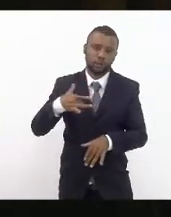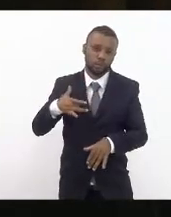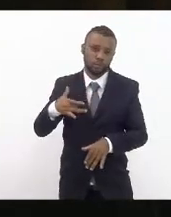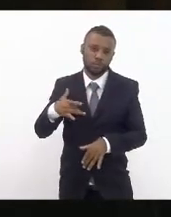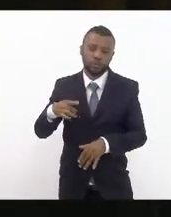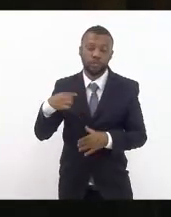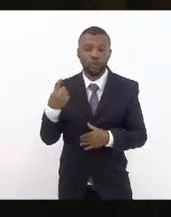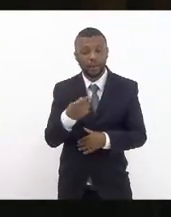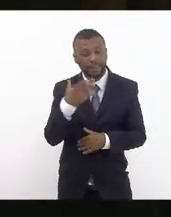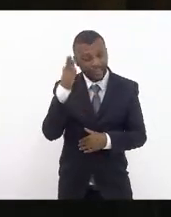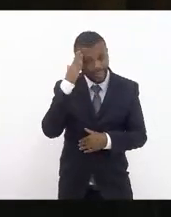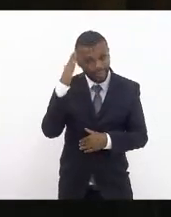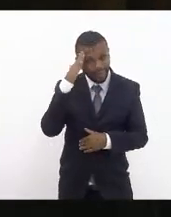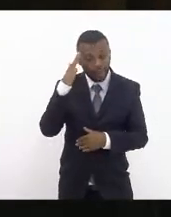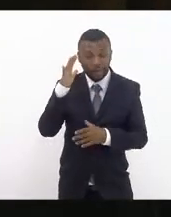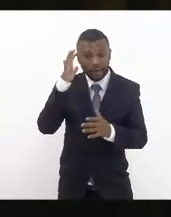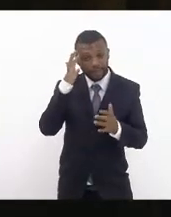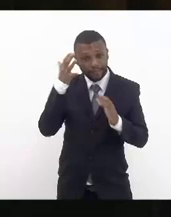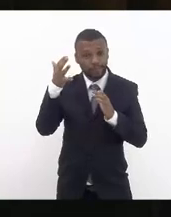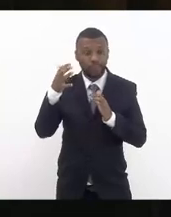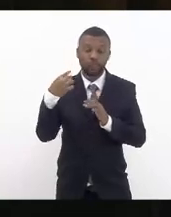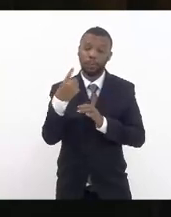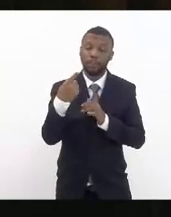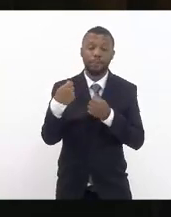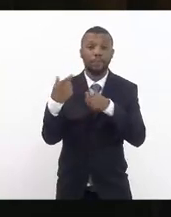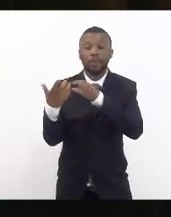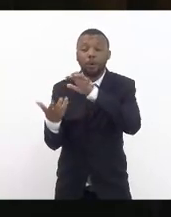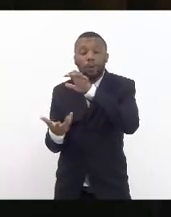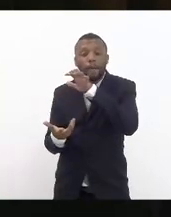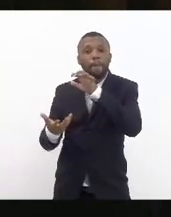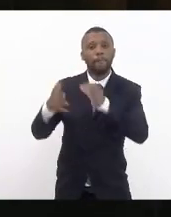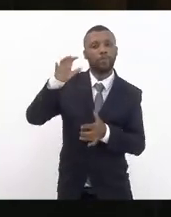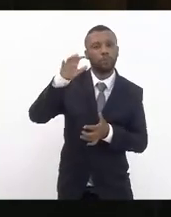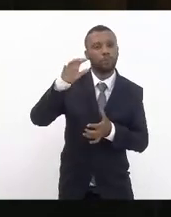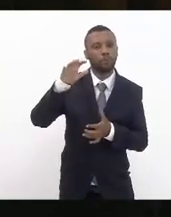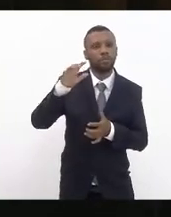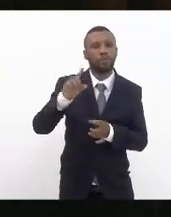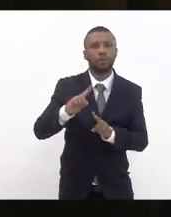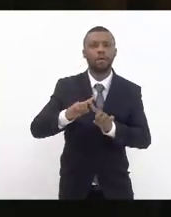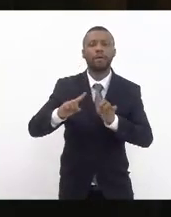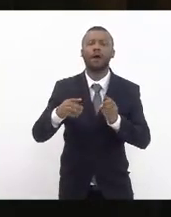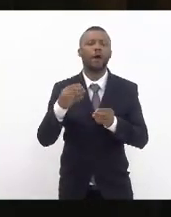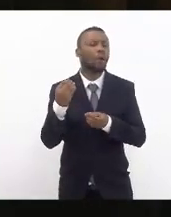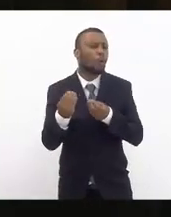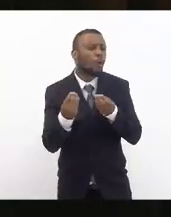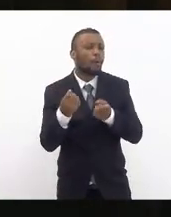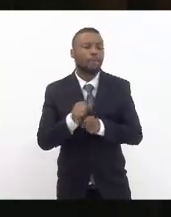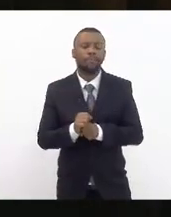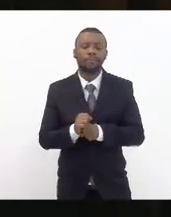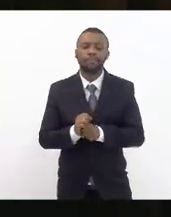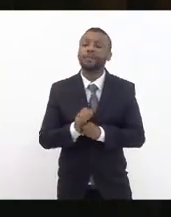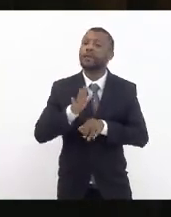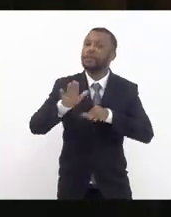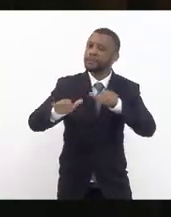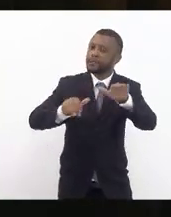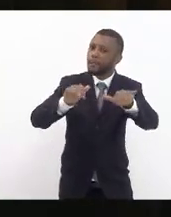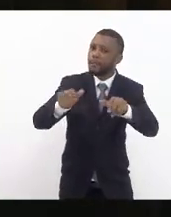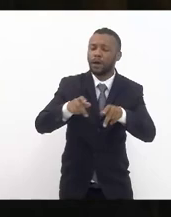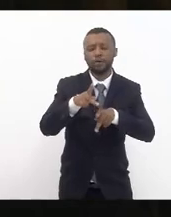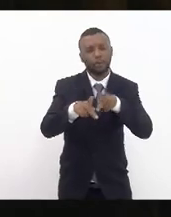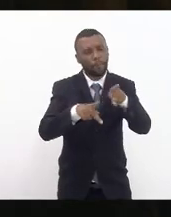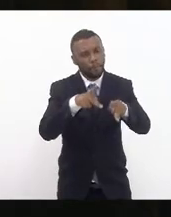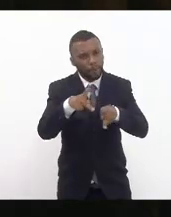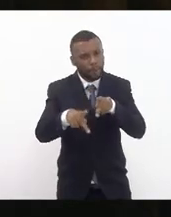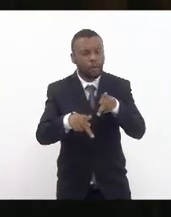dessa realidade, nós temos que transformar essa realidade. De que forma? Chamando a população para discutir, as